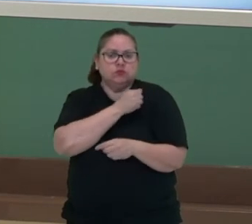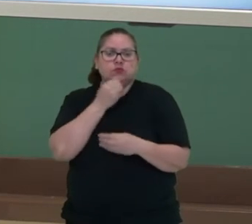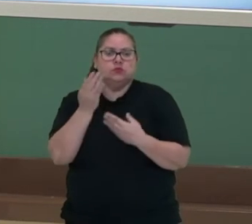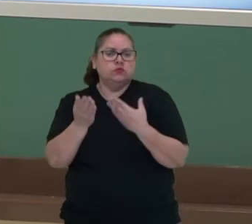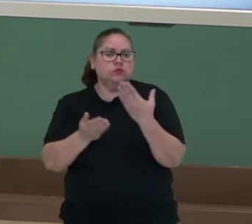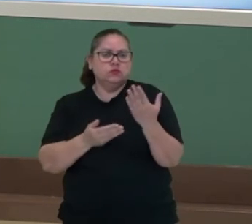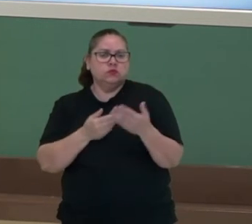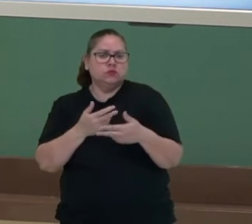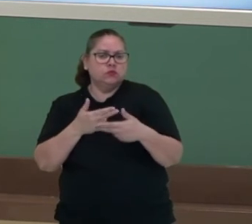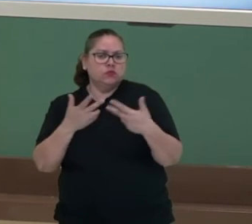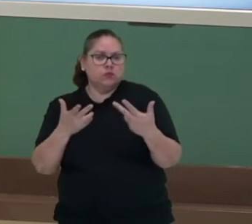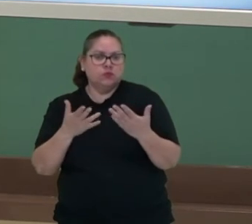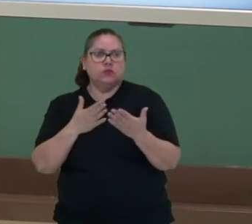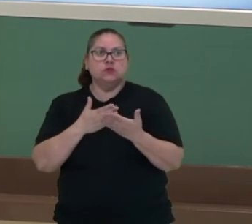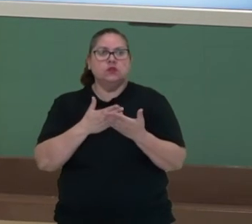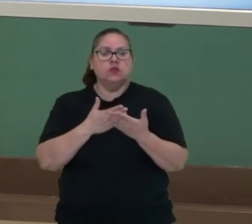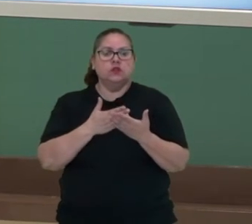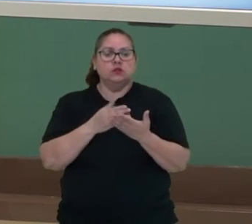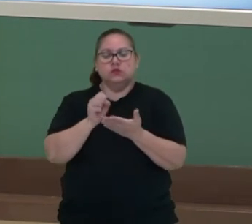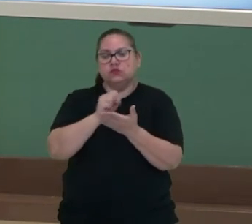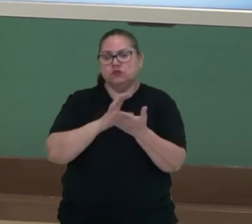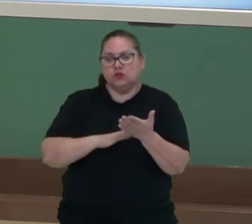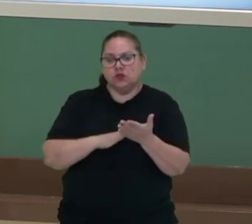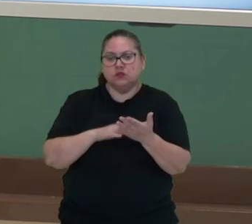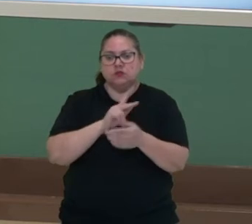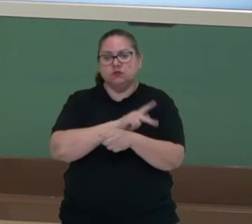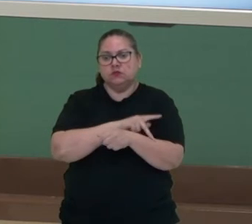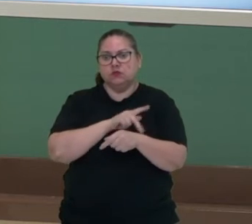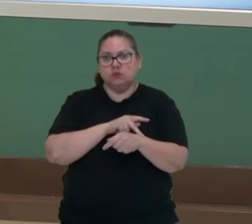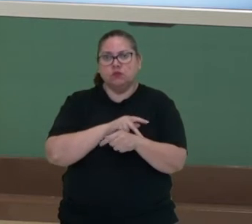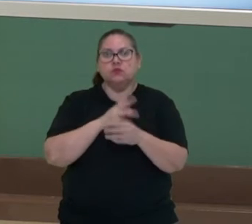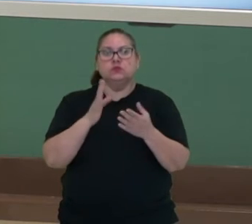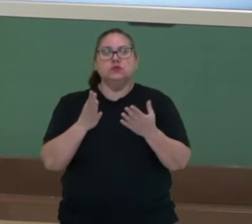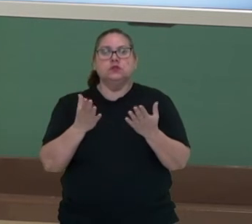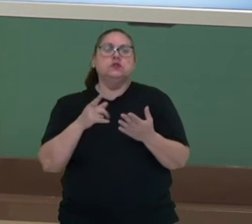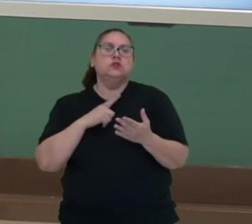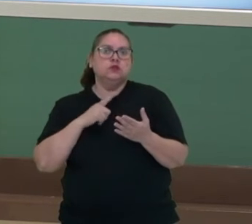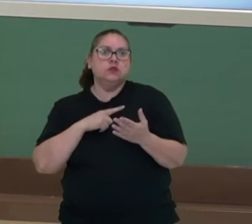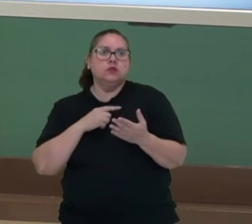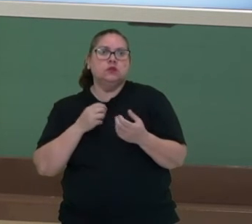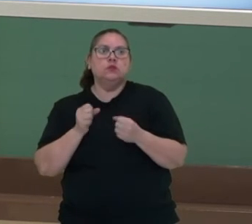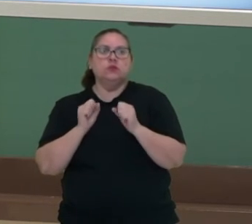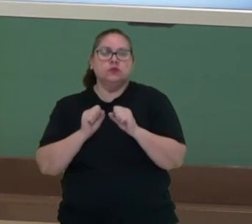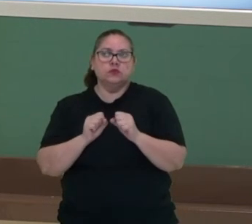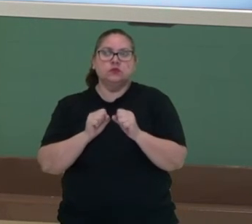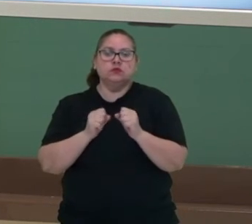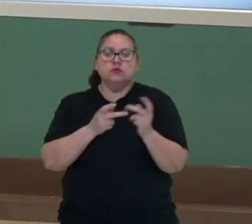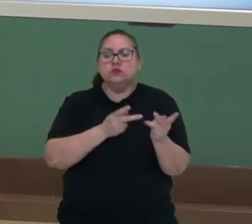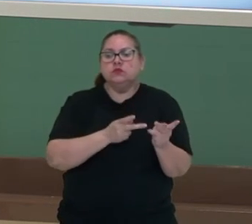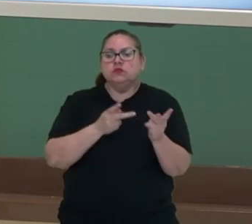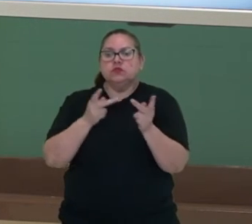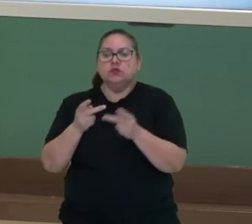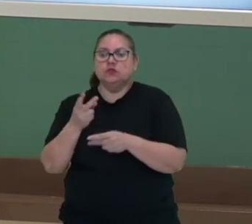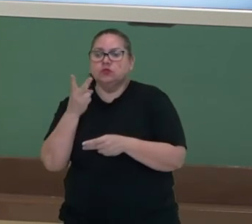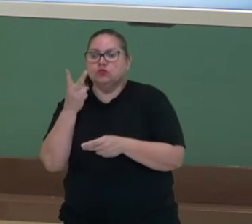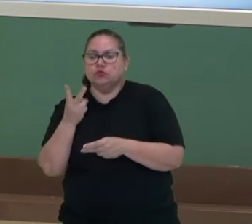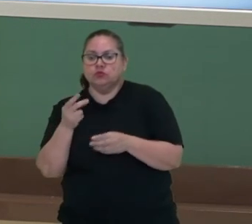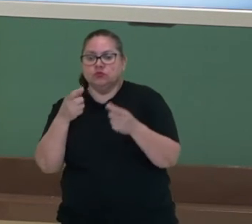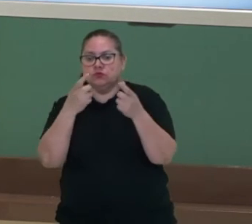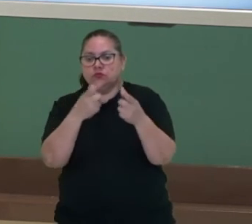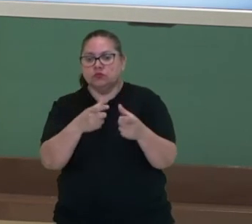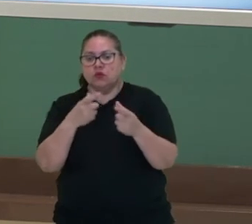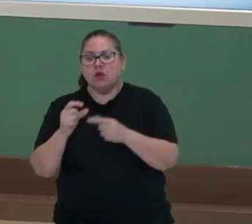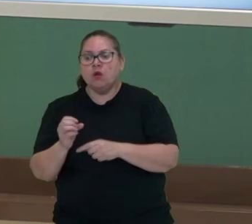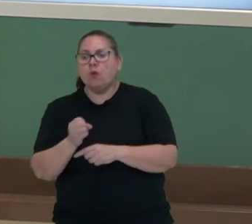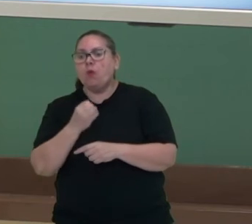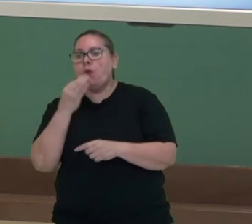determinado assunto, né? Ah, uma atividade pedagógica, né? Ah, nós temos a possibilidade de visitar dois lugares, né?